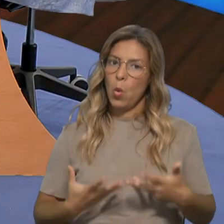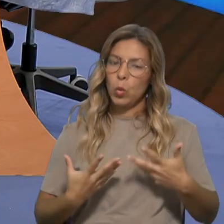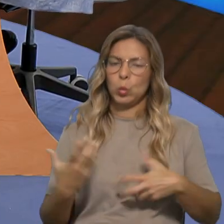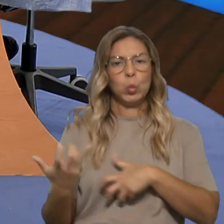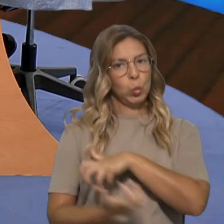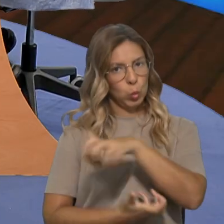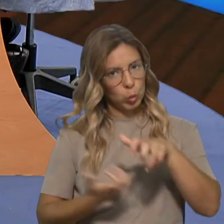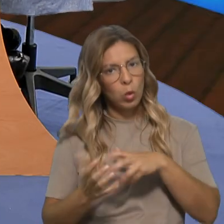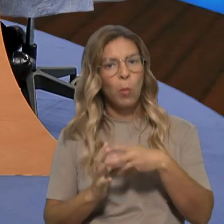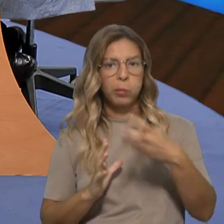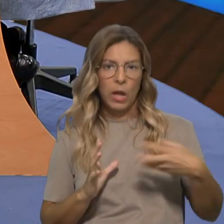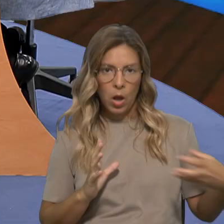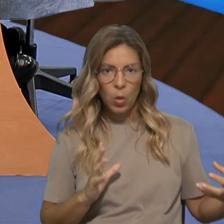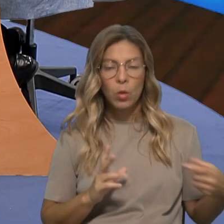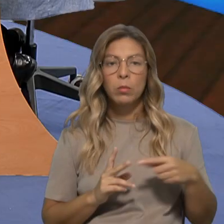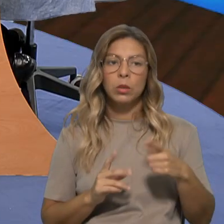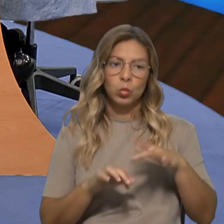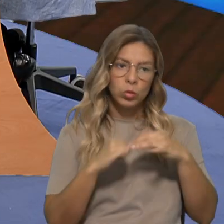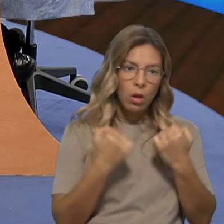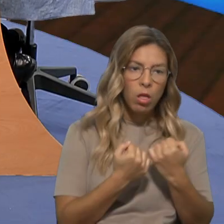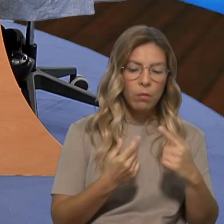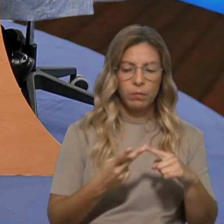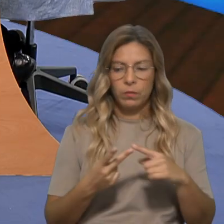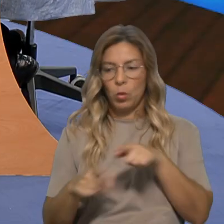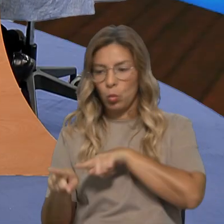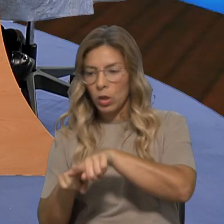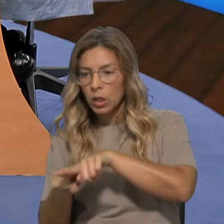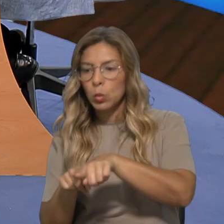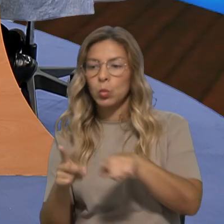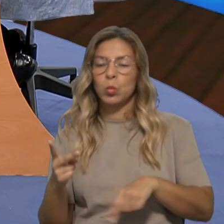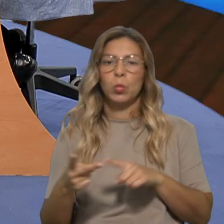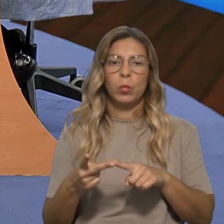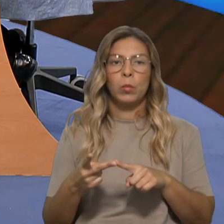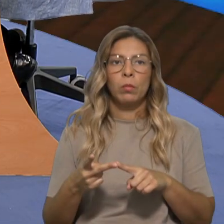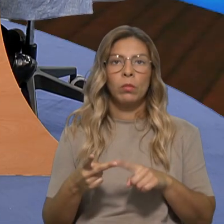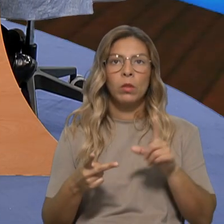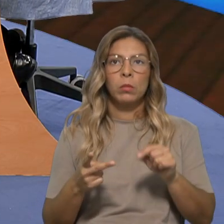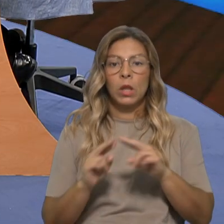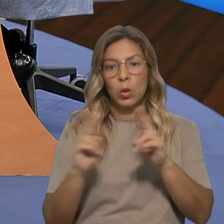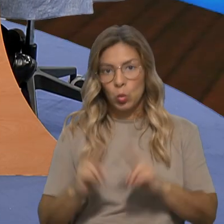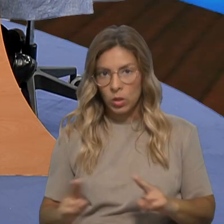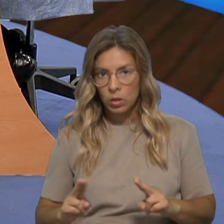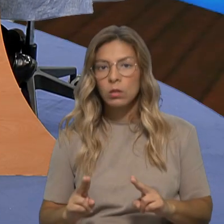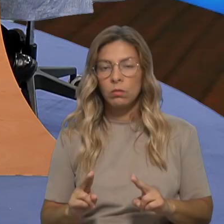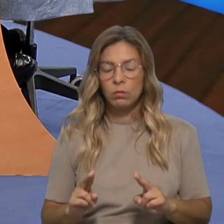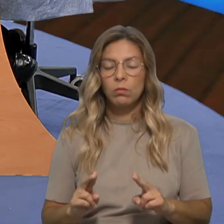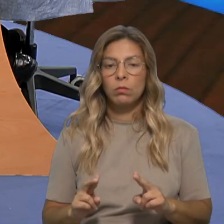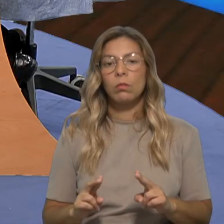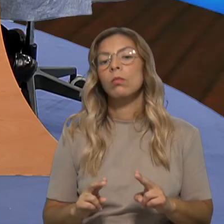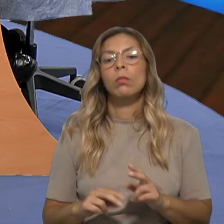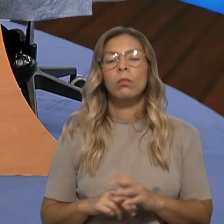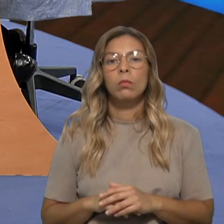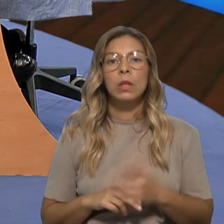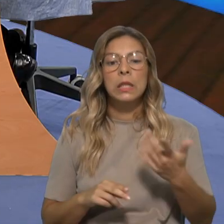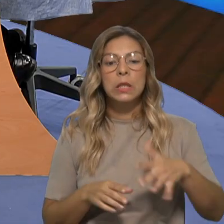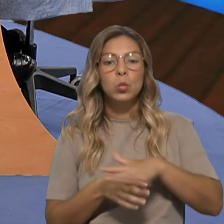vista social, político e também internacional, com várias